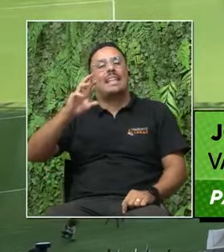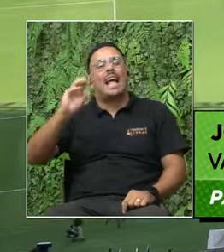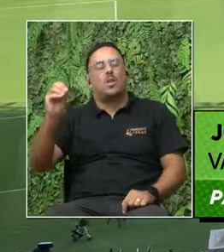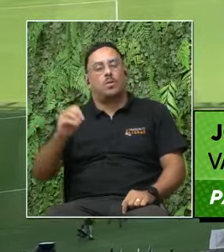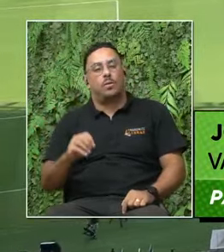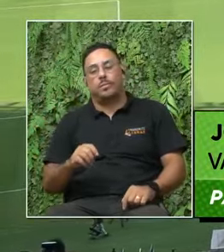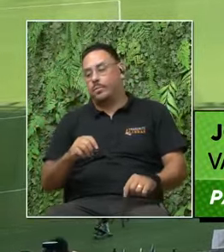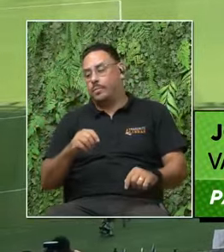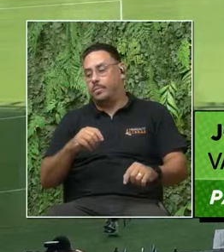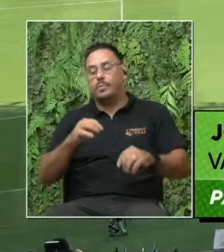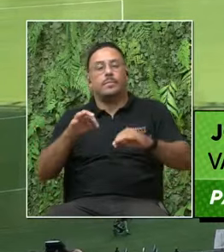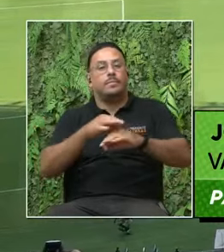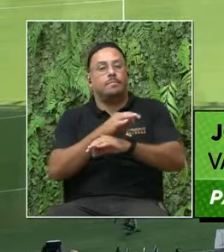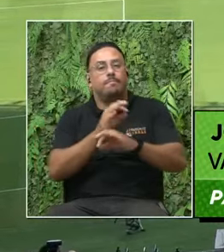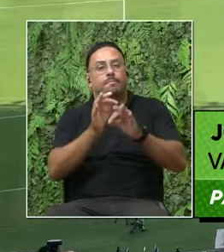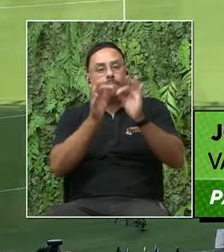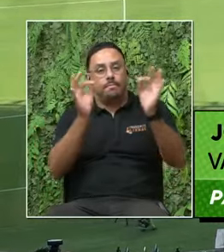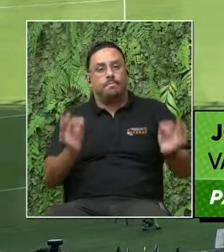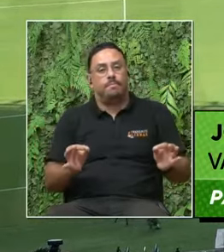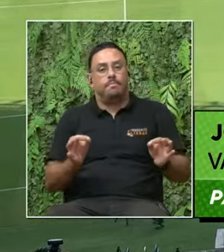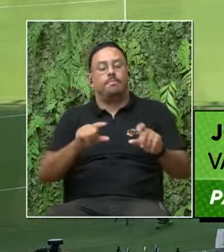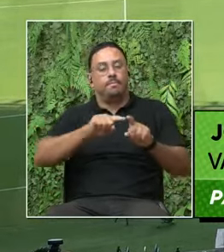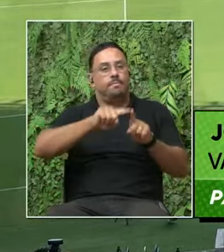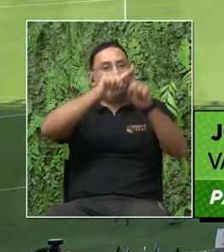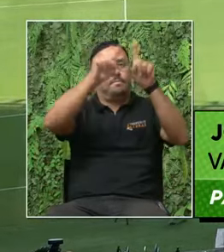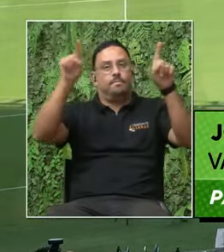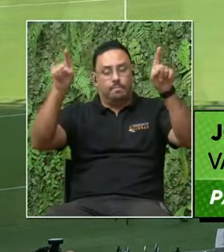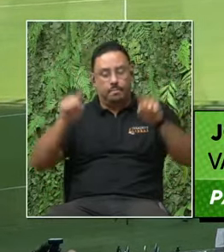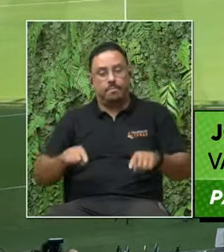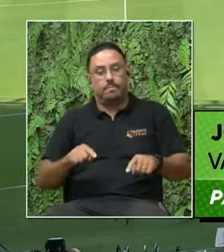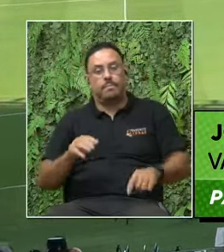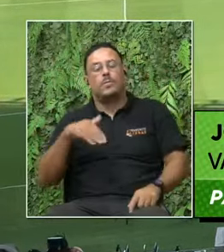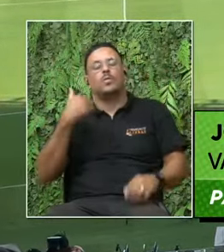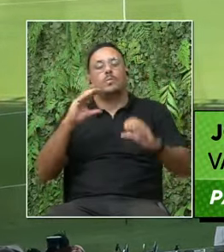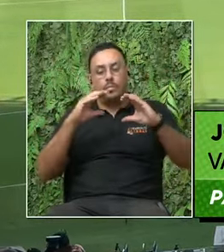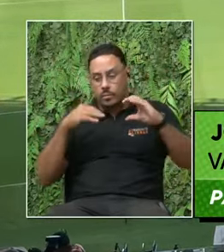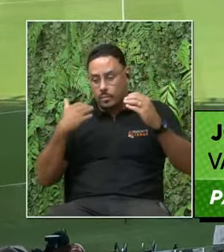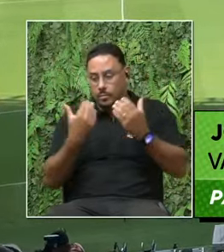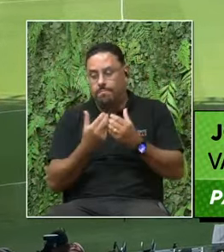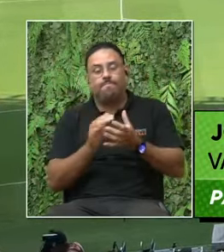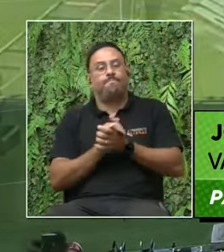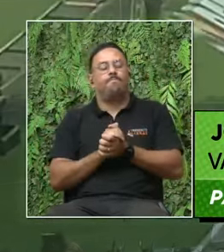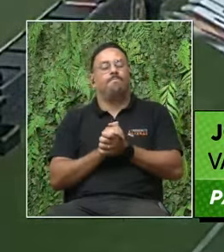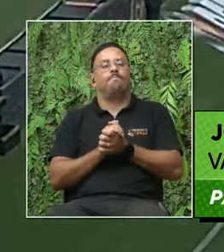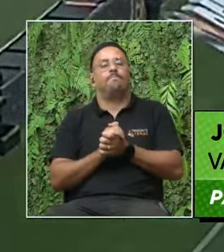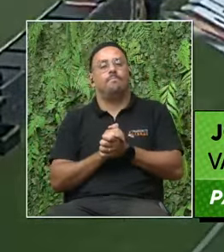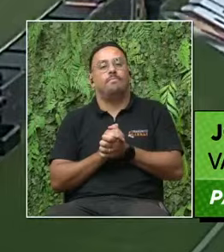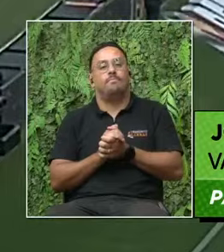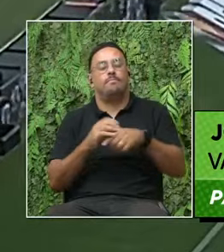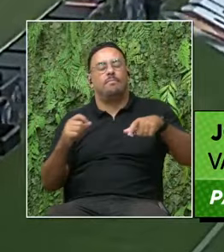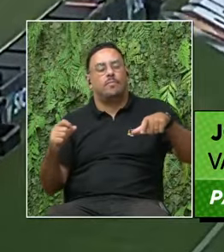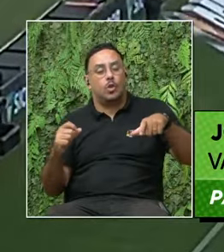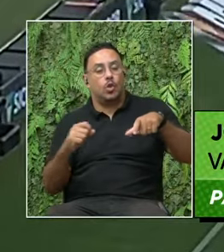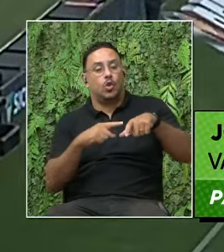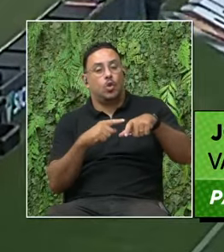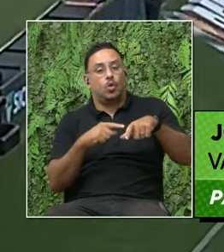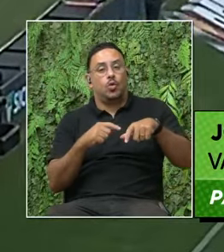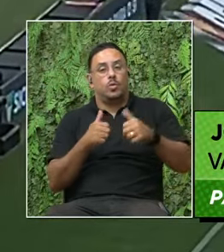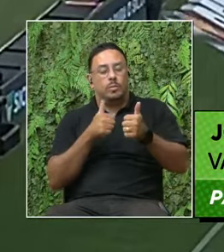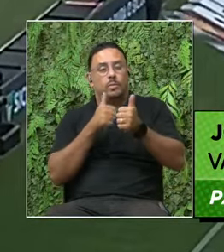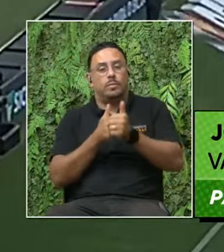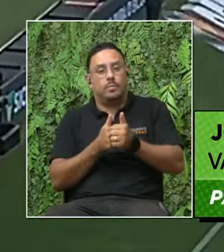as chuteiras do Marcelo Moreno ali penduradas no travessão do Mineirão do lado da torcida Celeste pro do gol do lado da